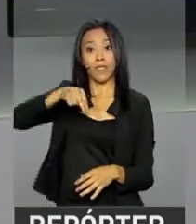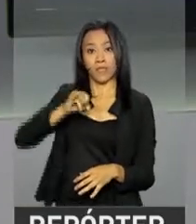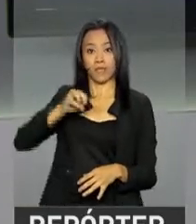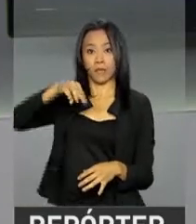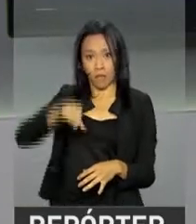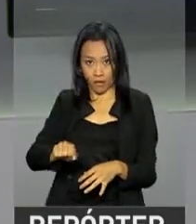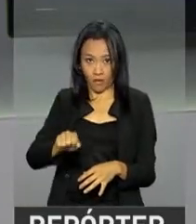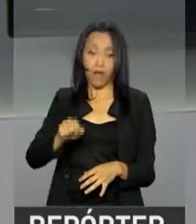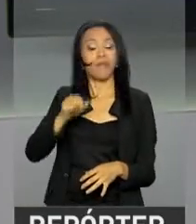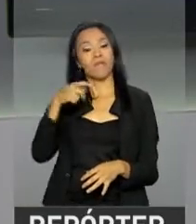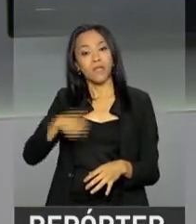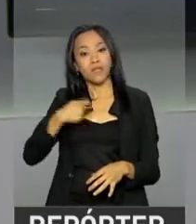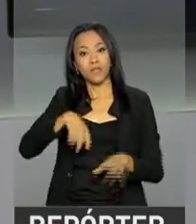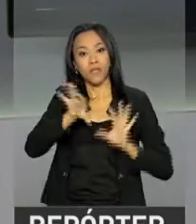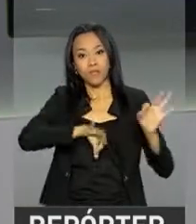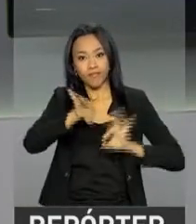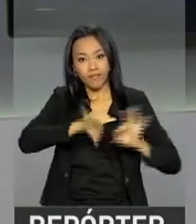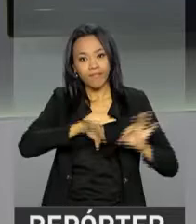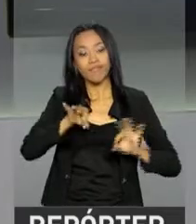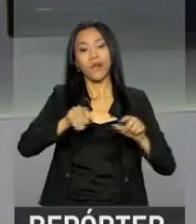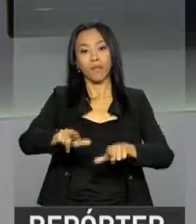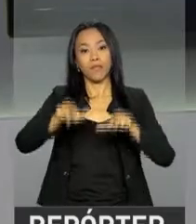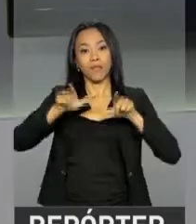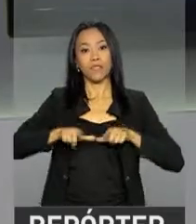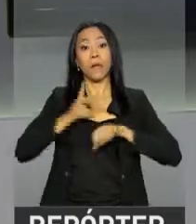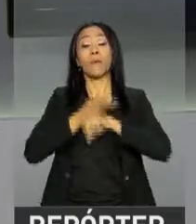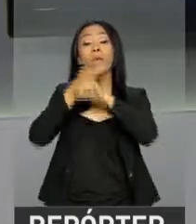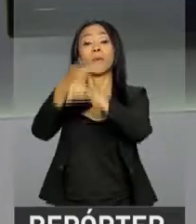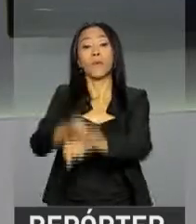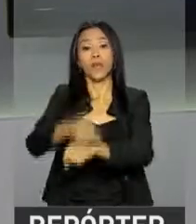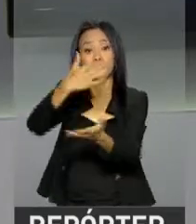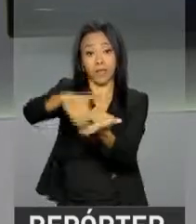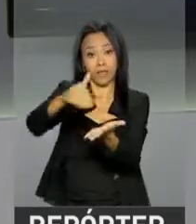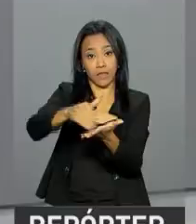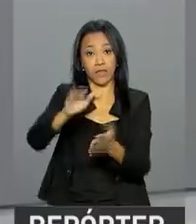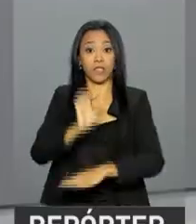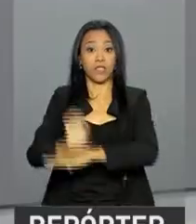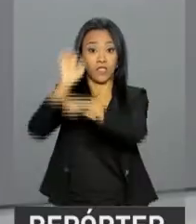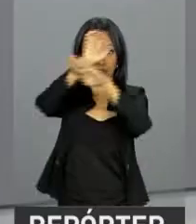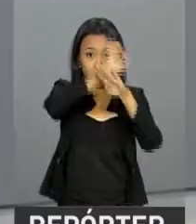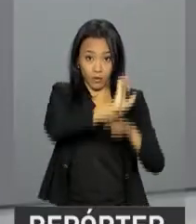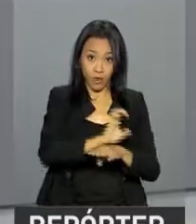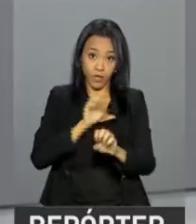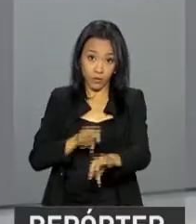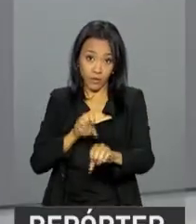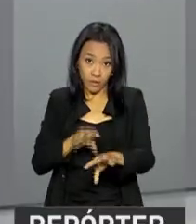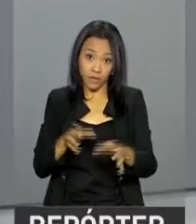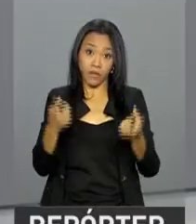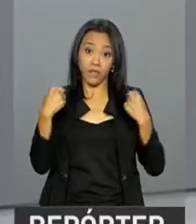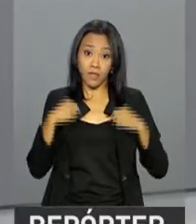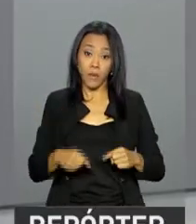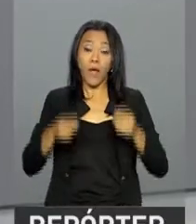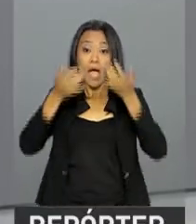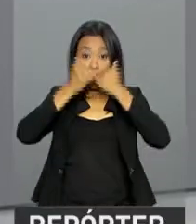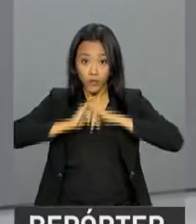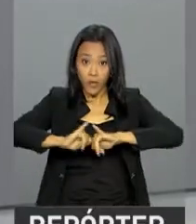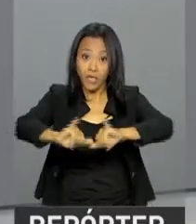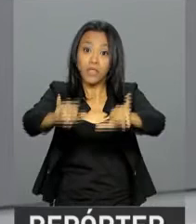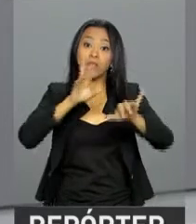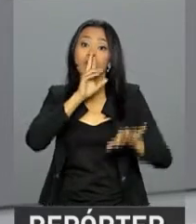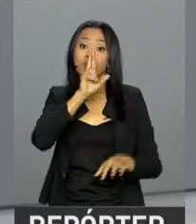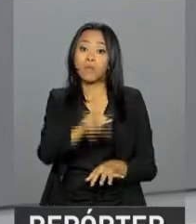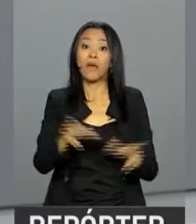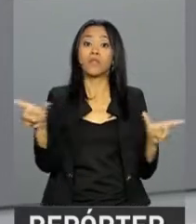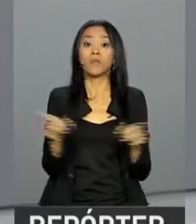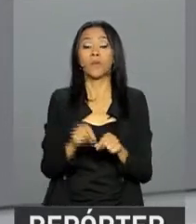devem providenciar o certificado com as secretarias estaduais de educação a divulgação dos resultados do enem seja para os